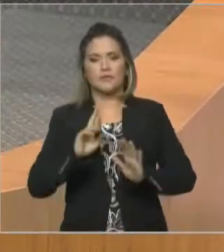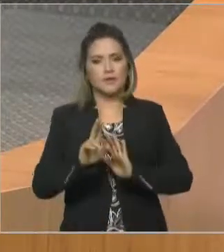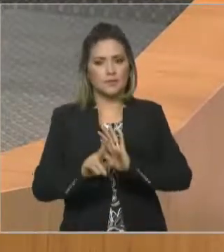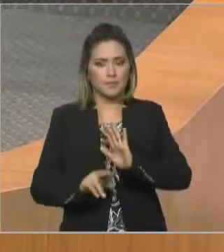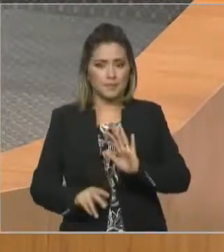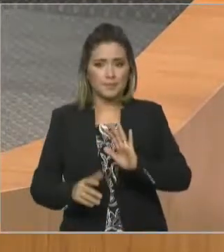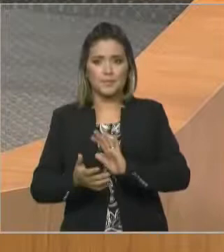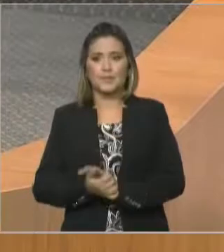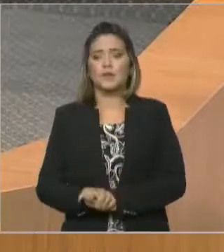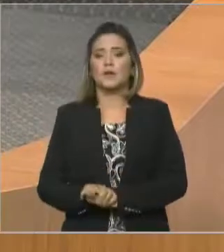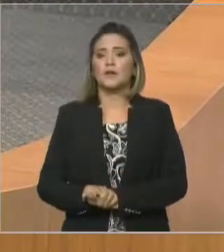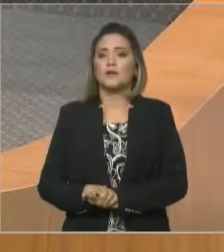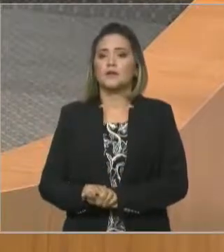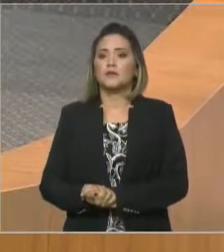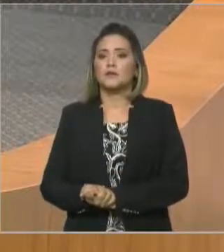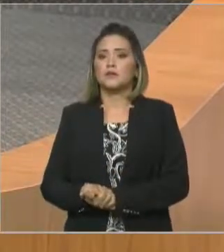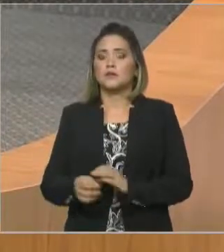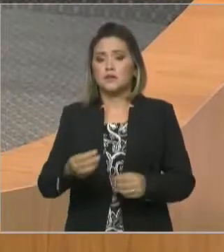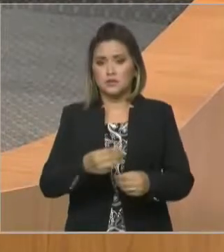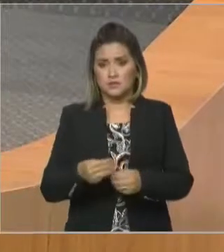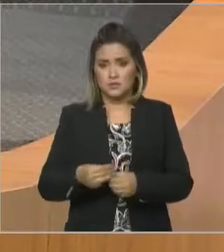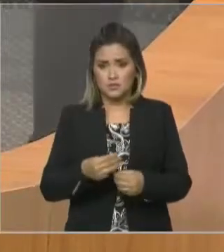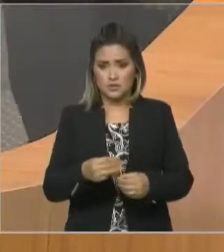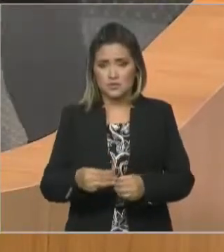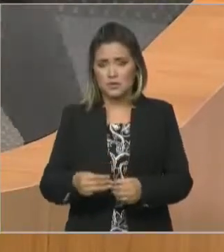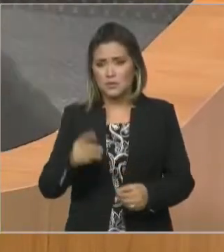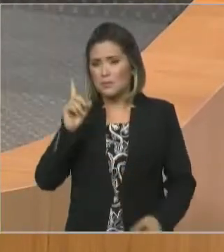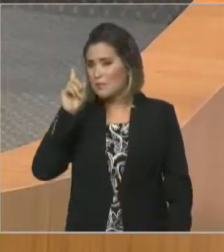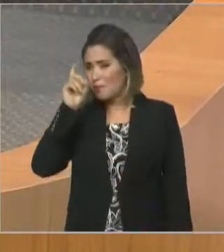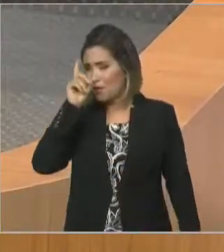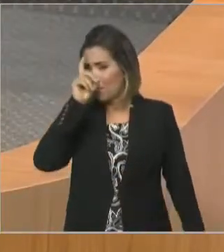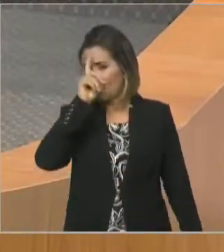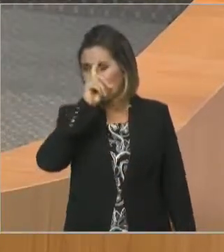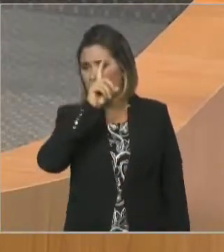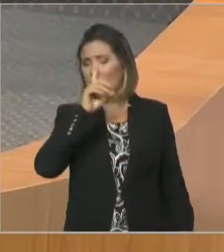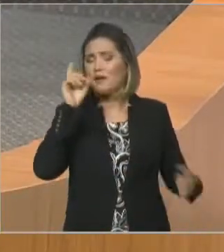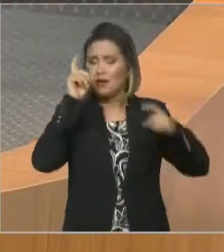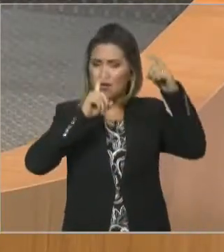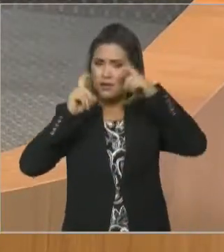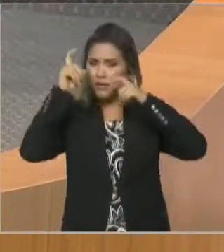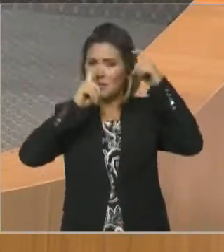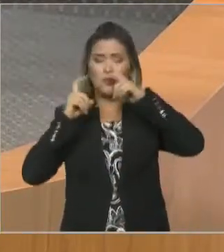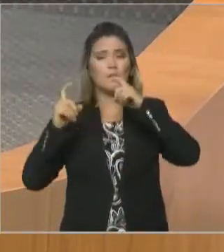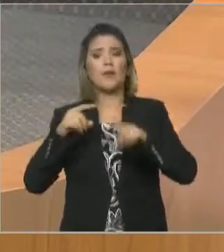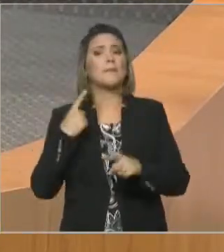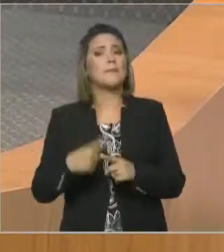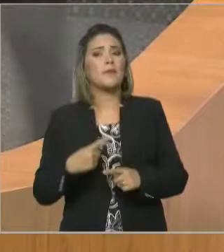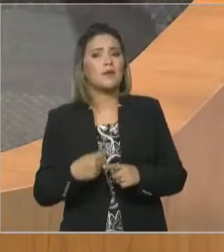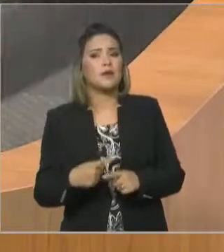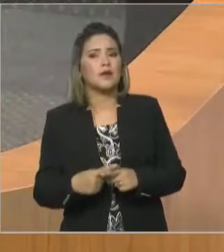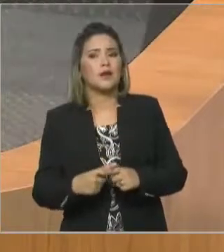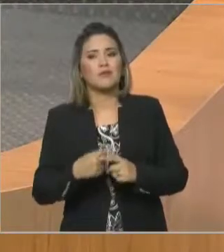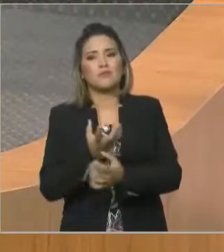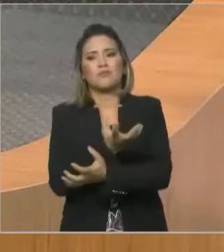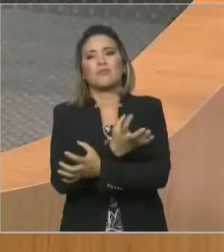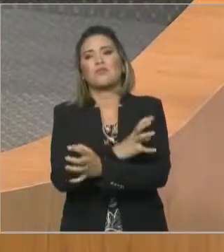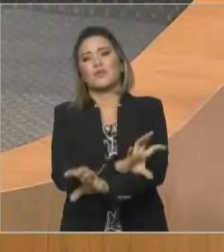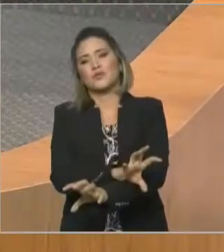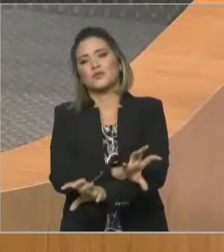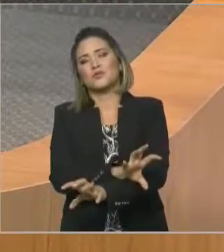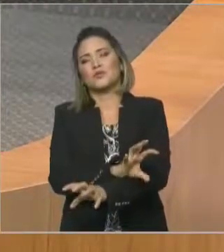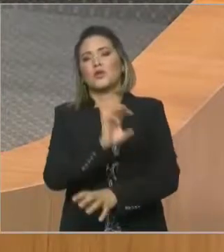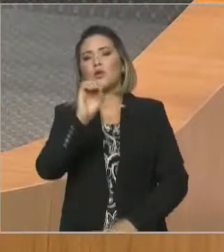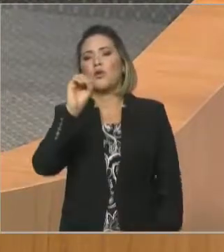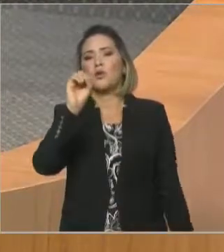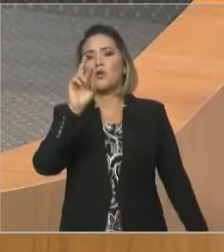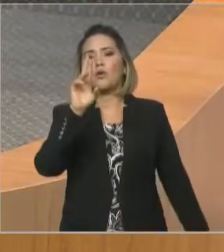foi principalmente a questão da ortopedia houve uma sinalização positiva a proposta que fizemos junto